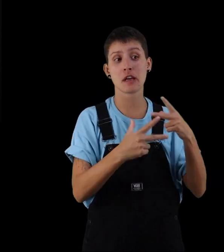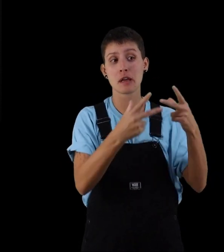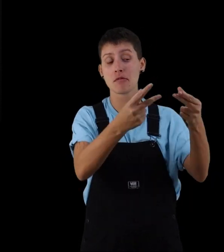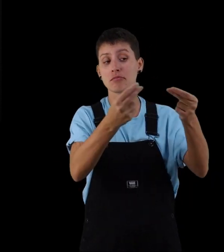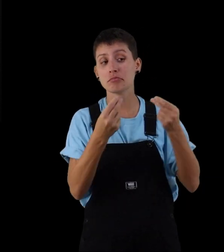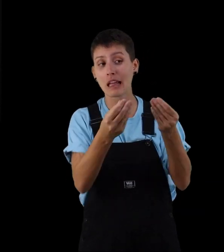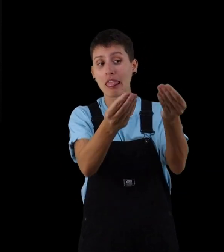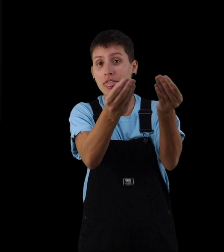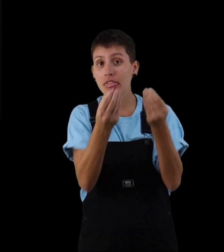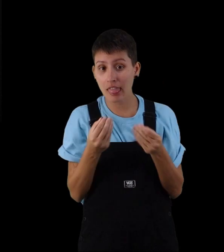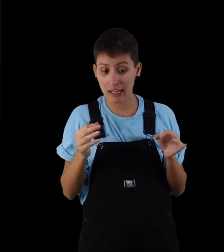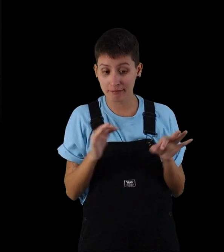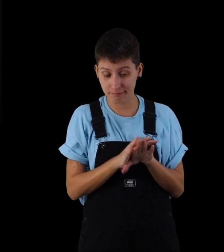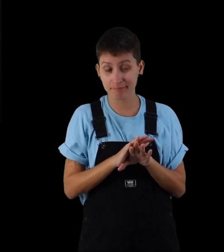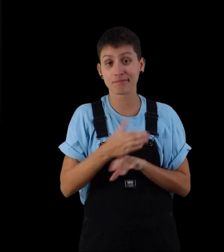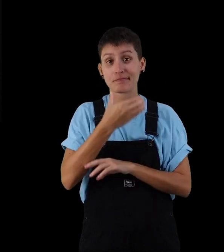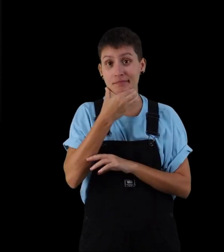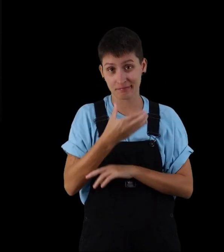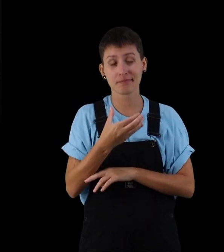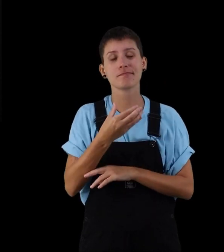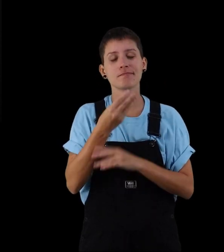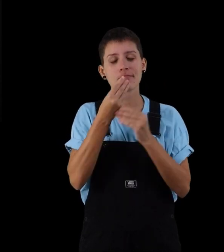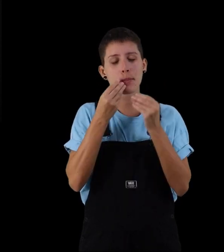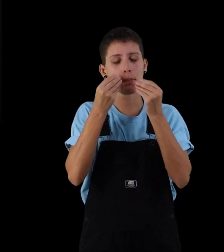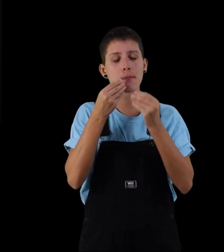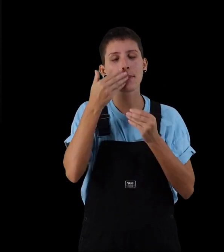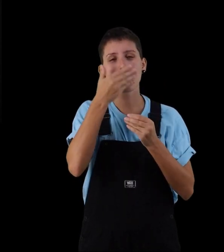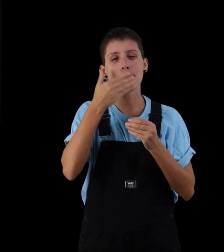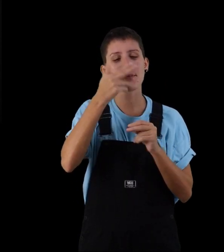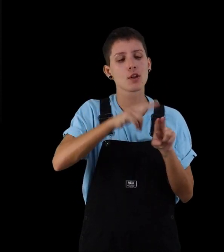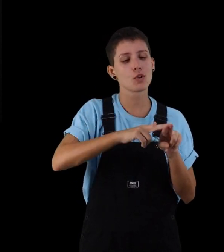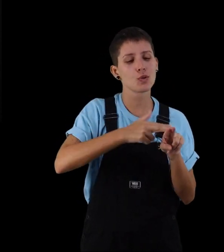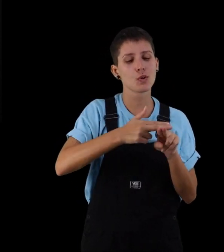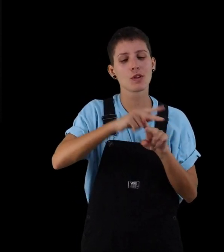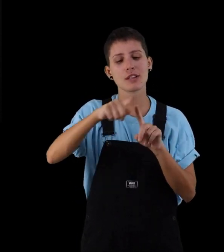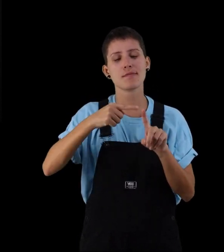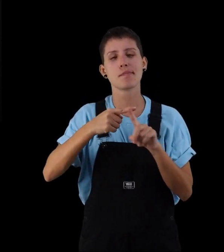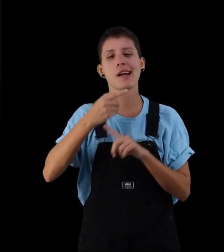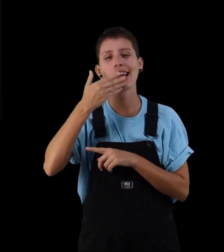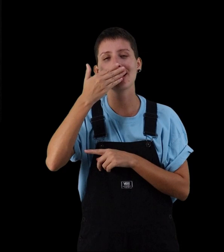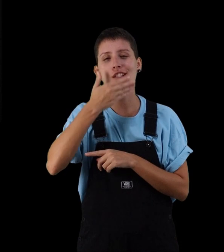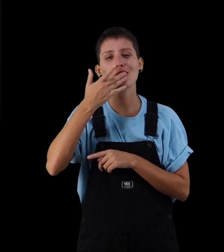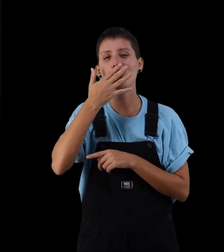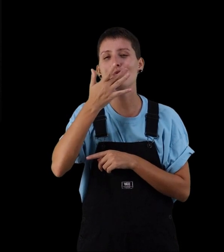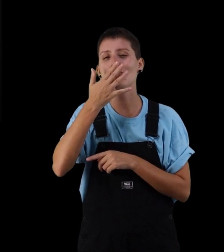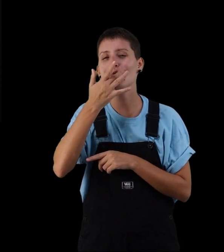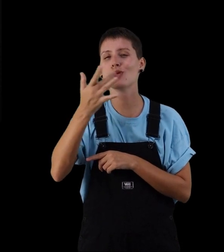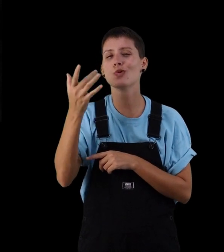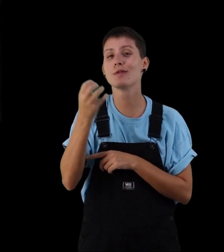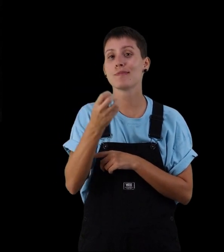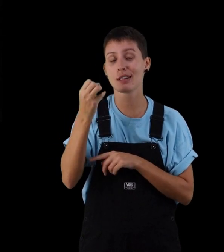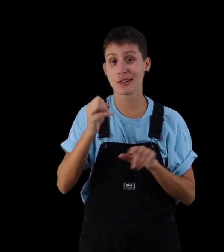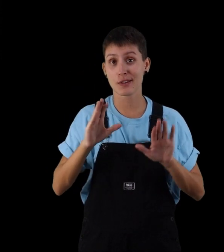guloseimas que não viam ao longo do ano. Dezembro era doce, chocolate e açúcar branco.